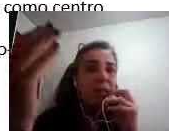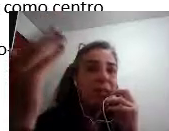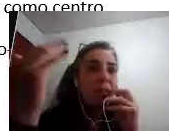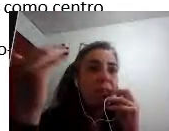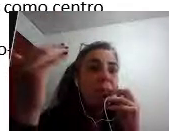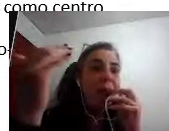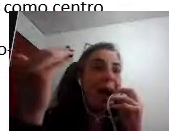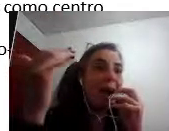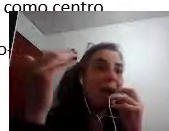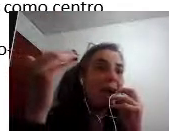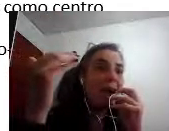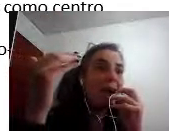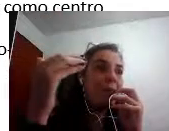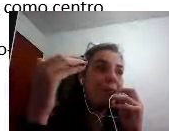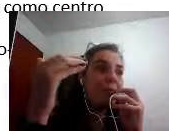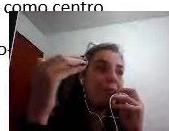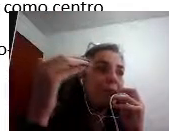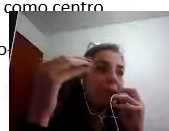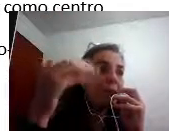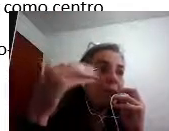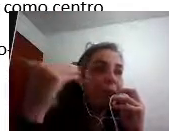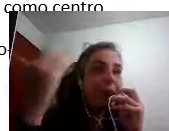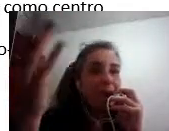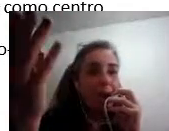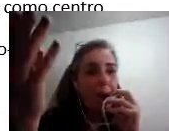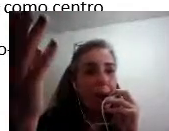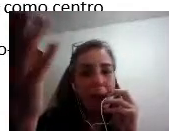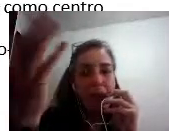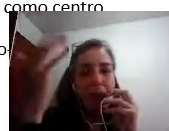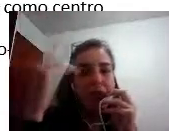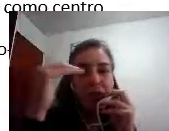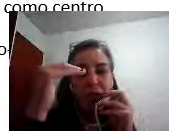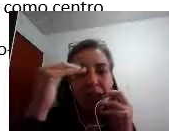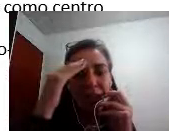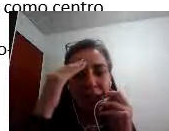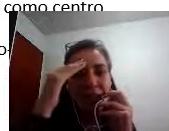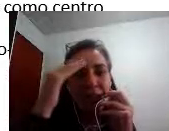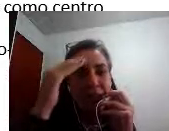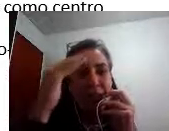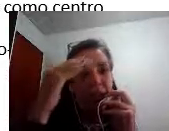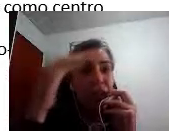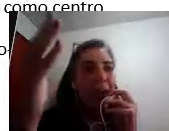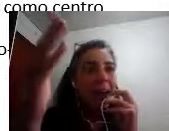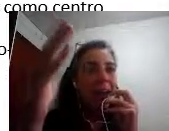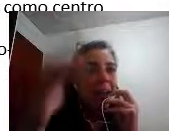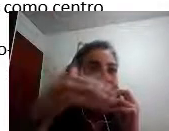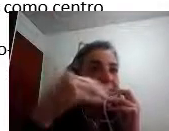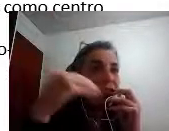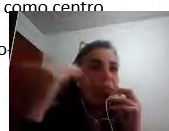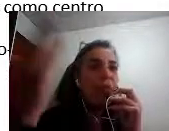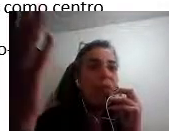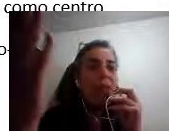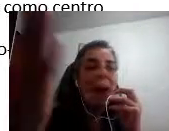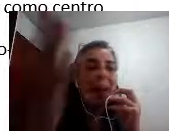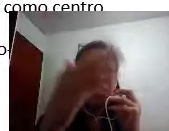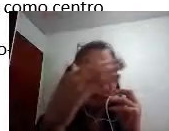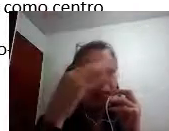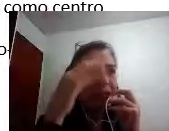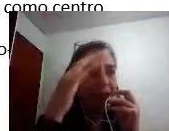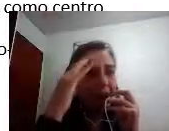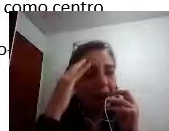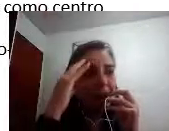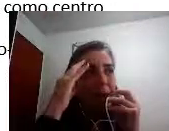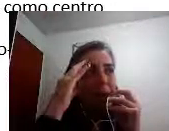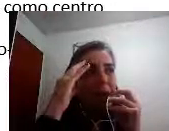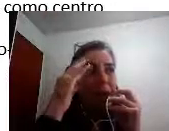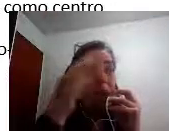no quesito, ainda se prestam ao papel de criticar a ciência, de duvidar da